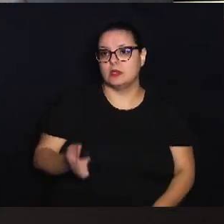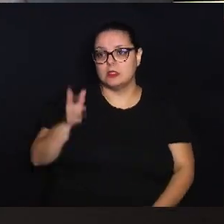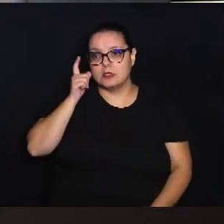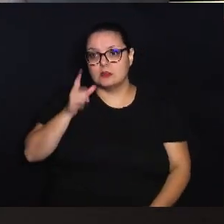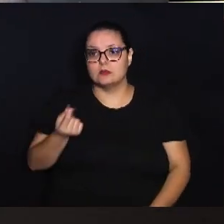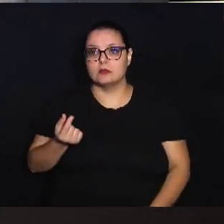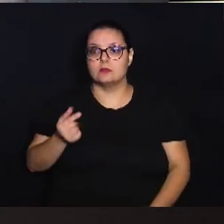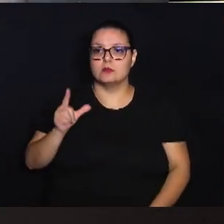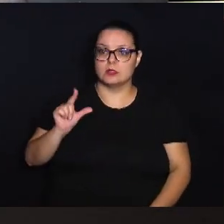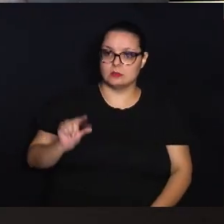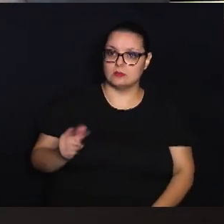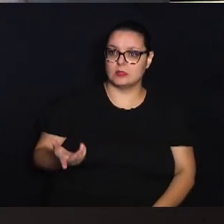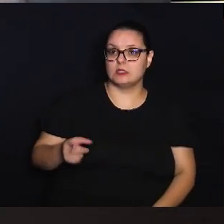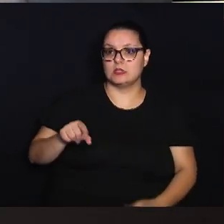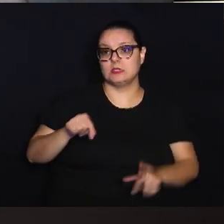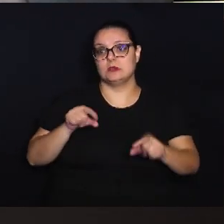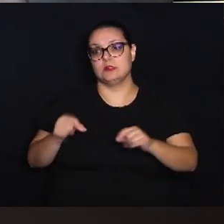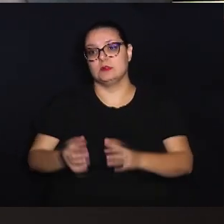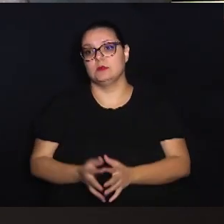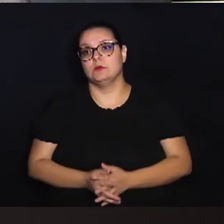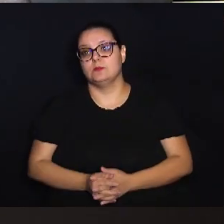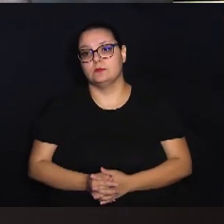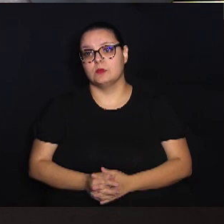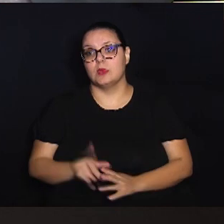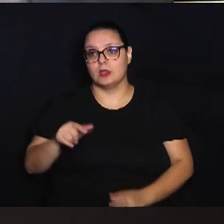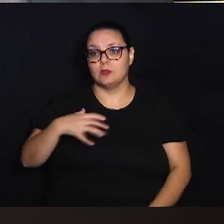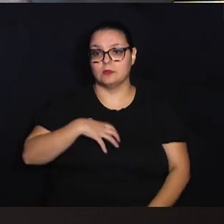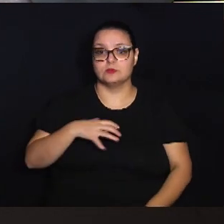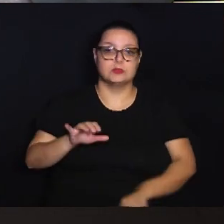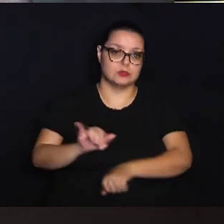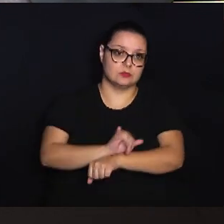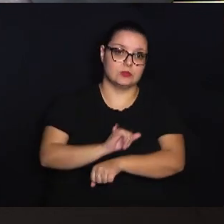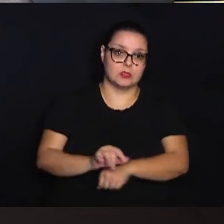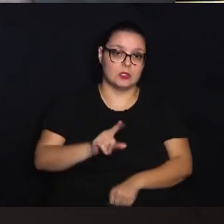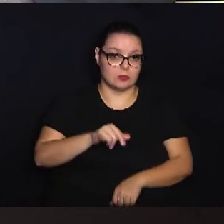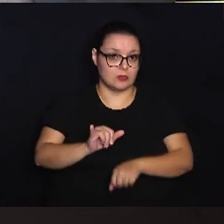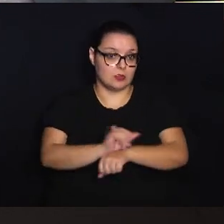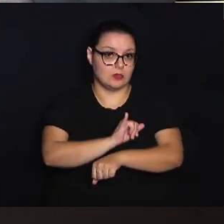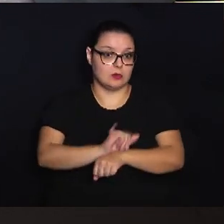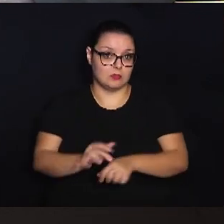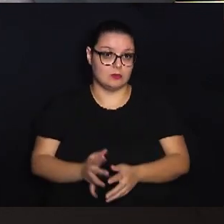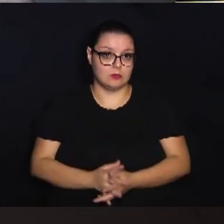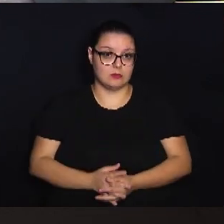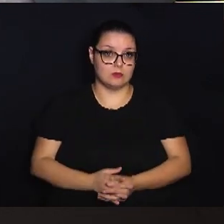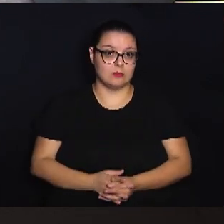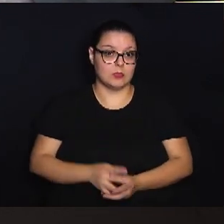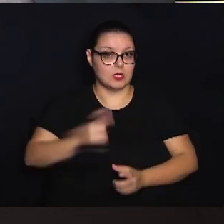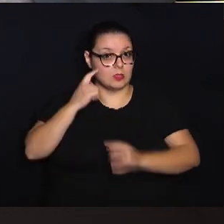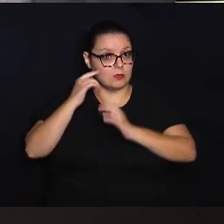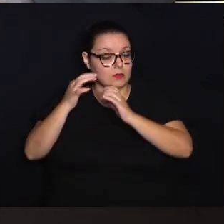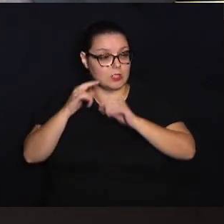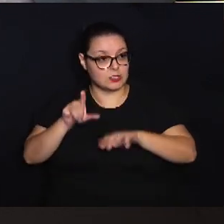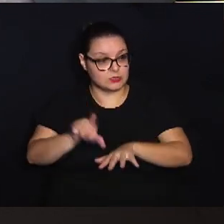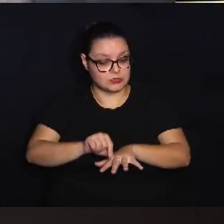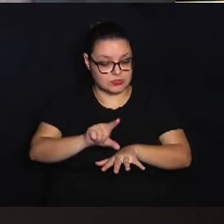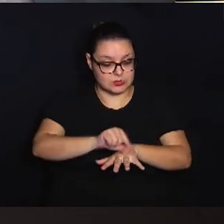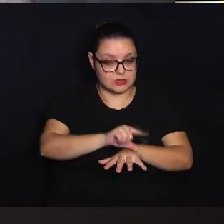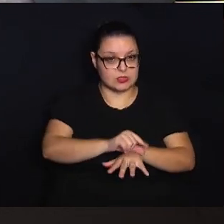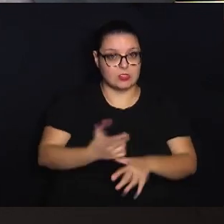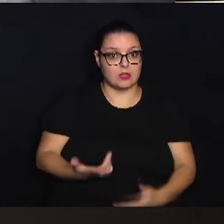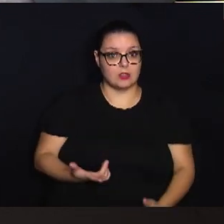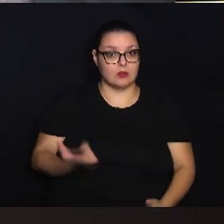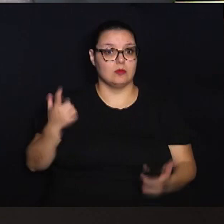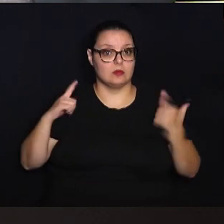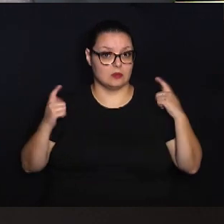então você consegue derrubar seus custos nessa opção. É uma forma, é uma estratégia. É uma estratégia, então, pensar em alternativas